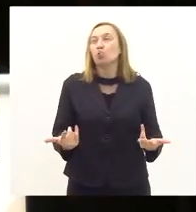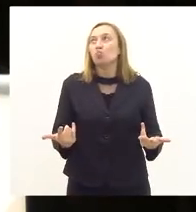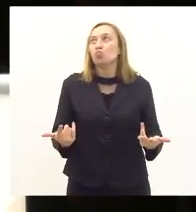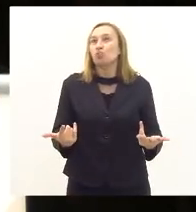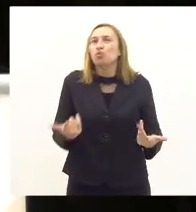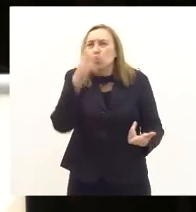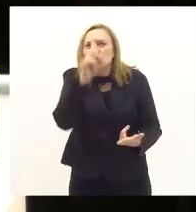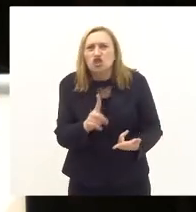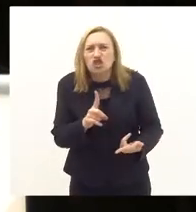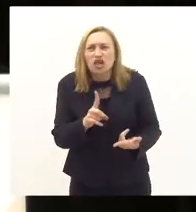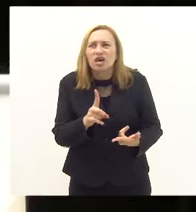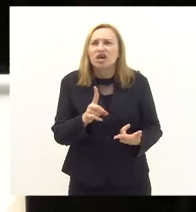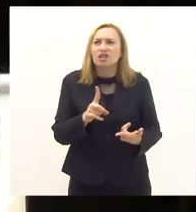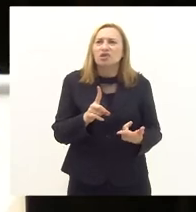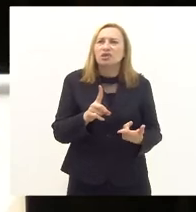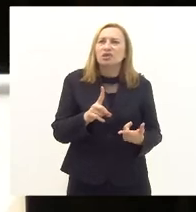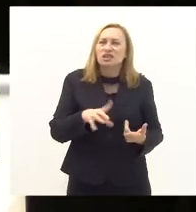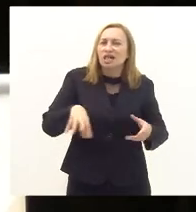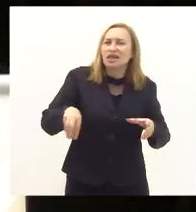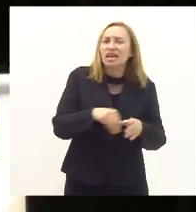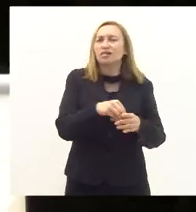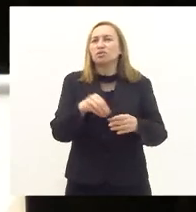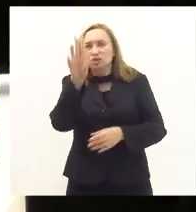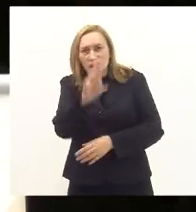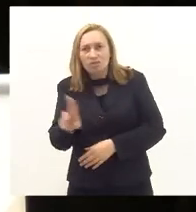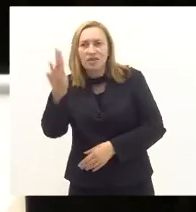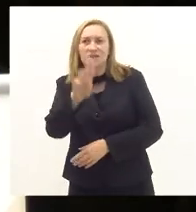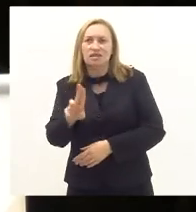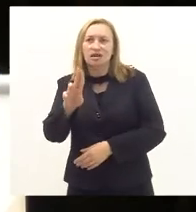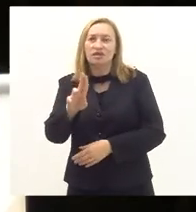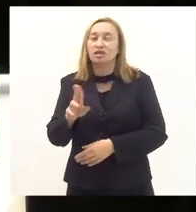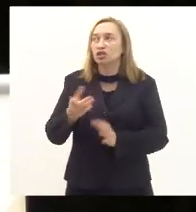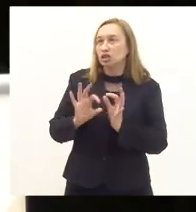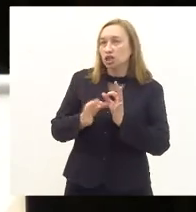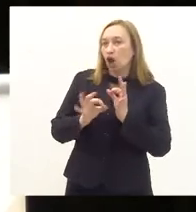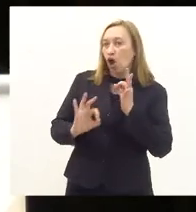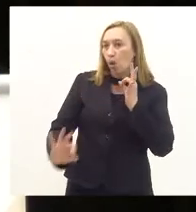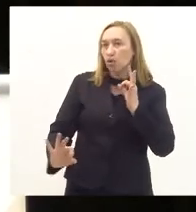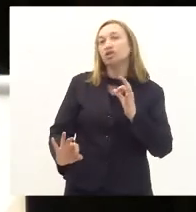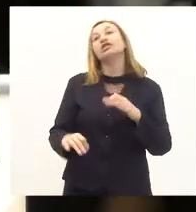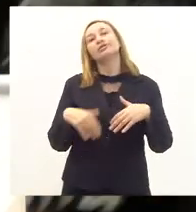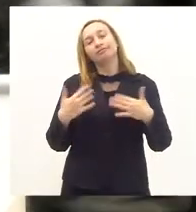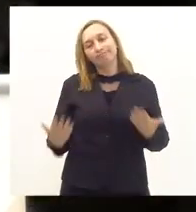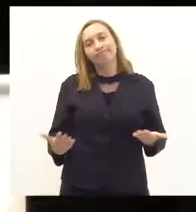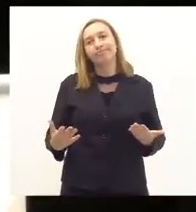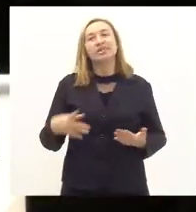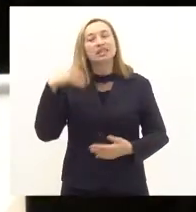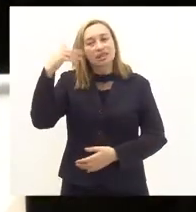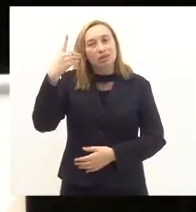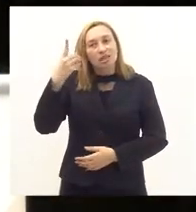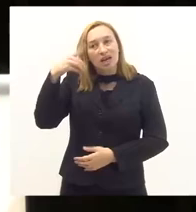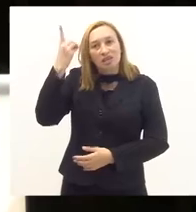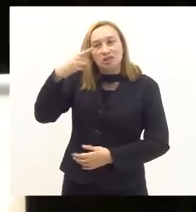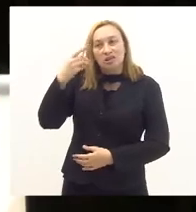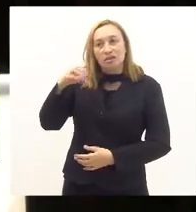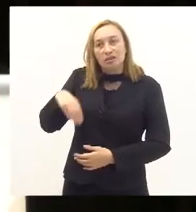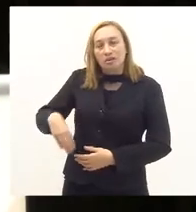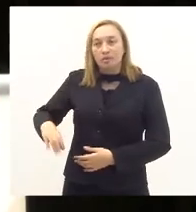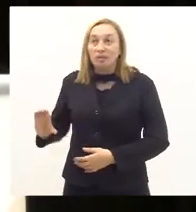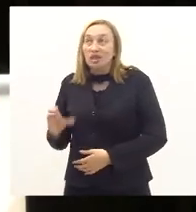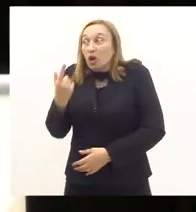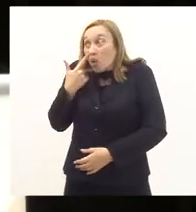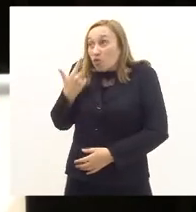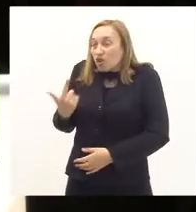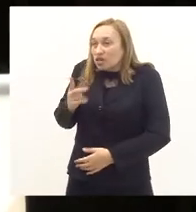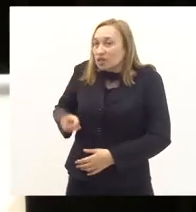e um direito de estar nos bancos universitários. Ainda está longe isso. Deputado Mink, eu